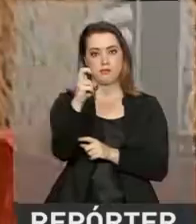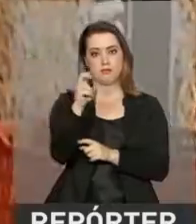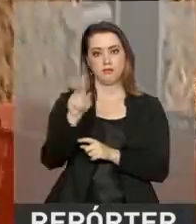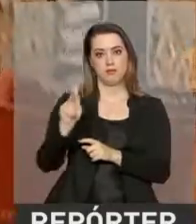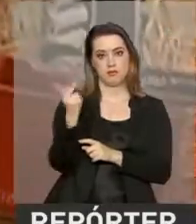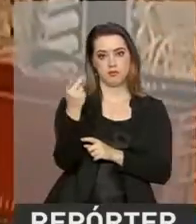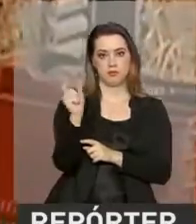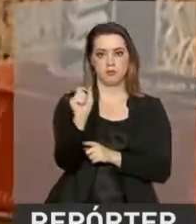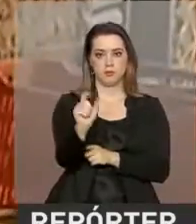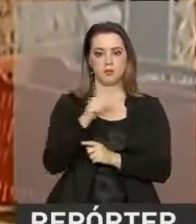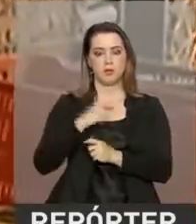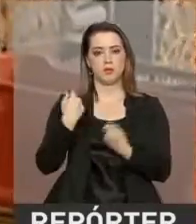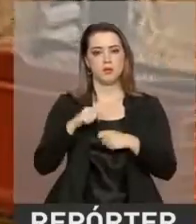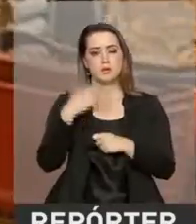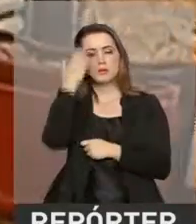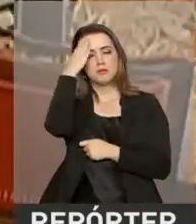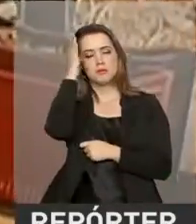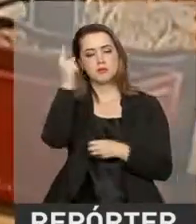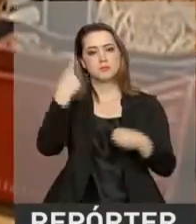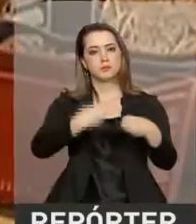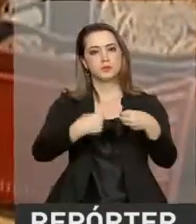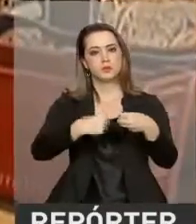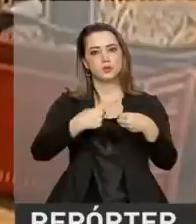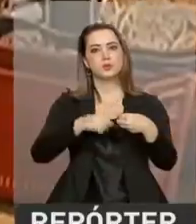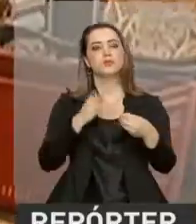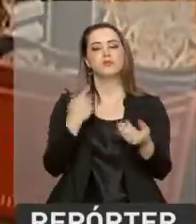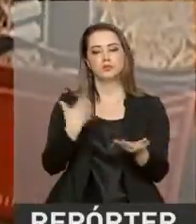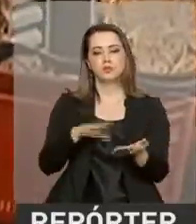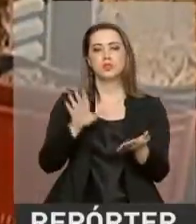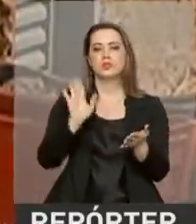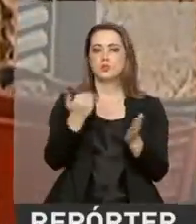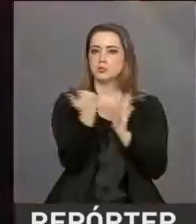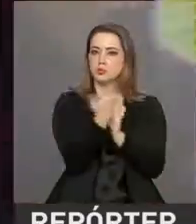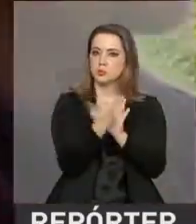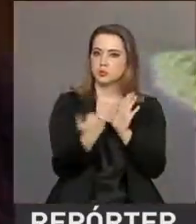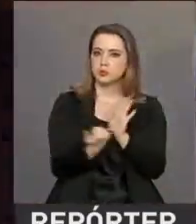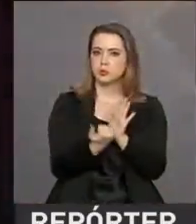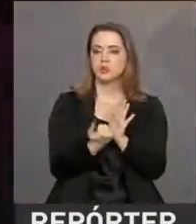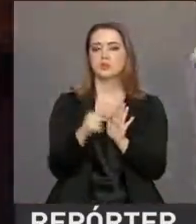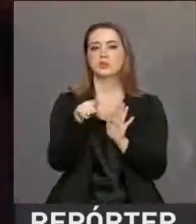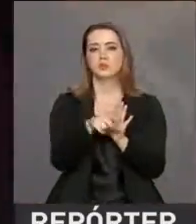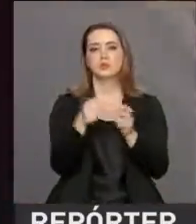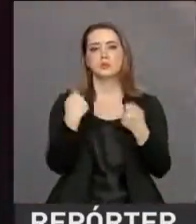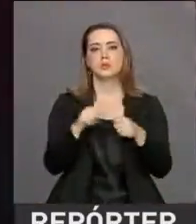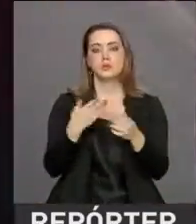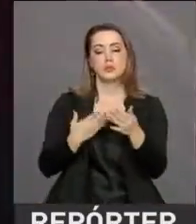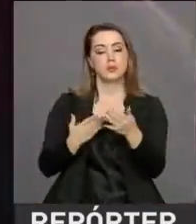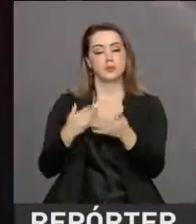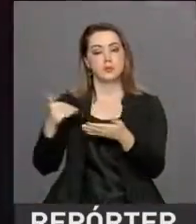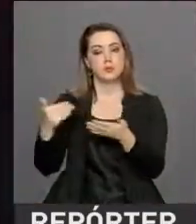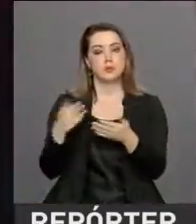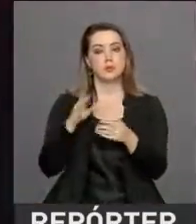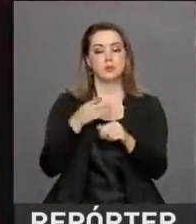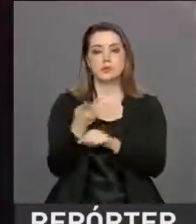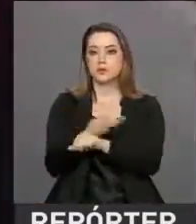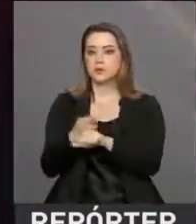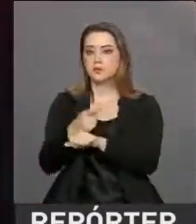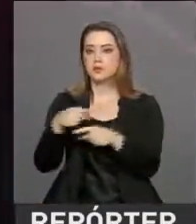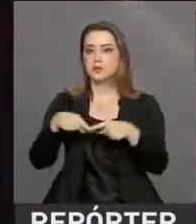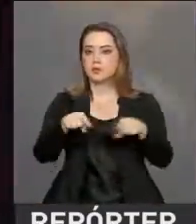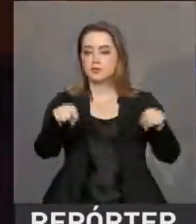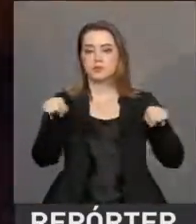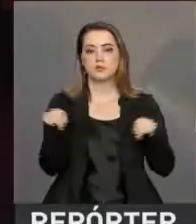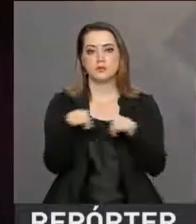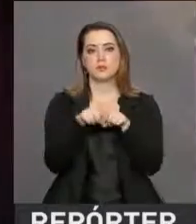verificar se o município participa do garantia safra se for participante é preciso procurar o escritório de assistência técnica